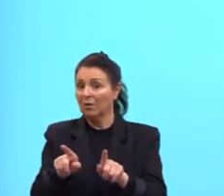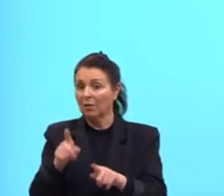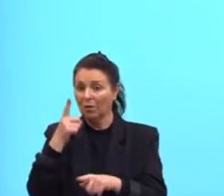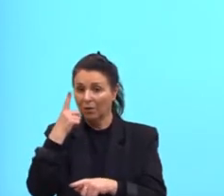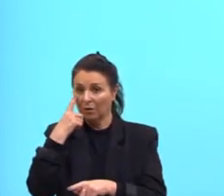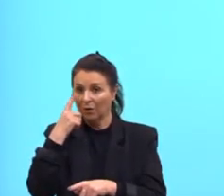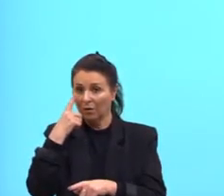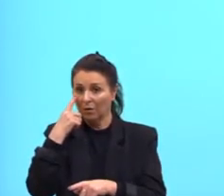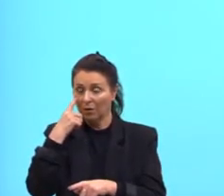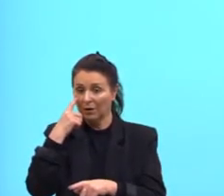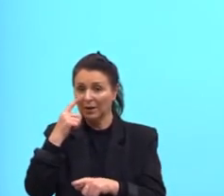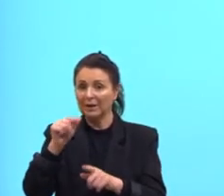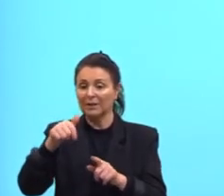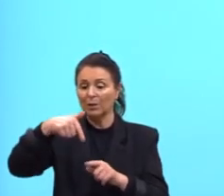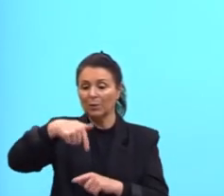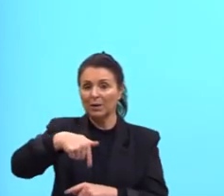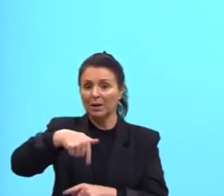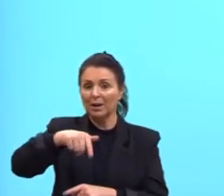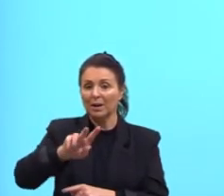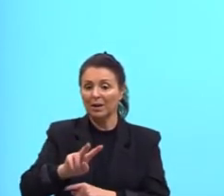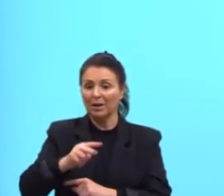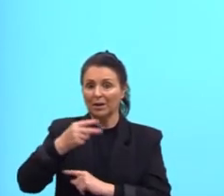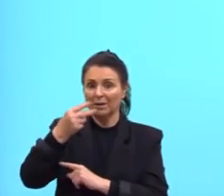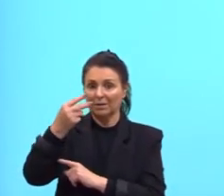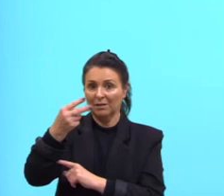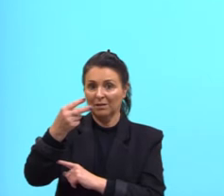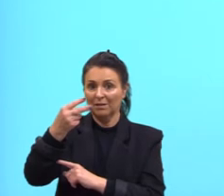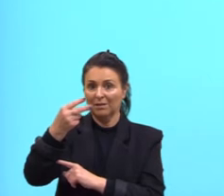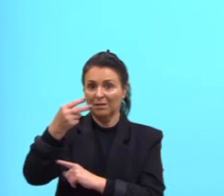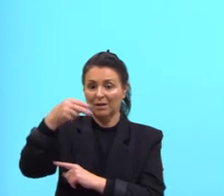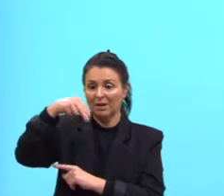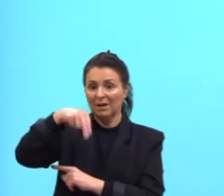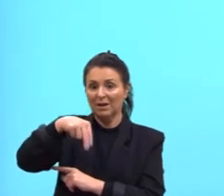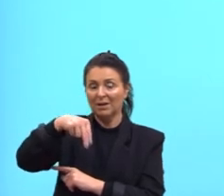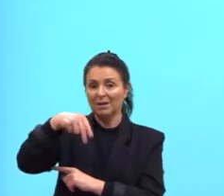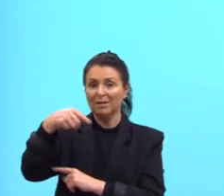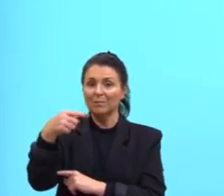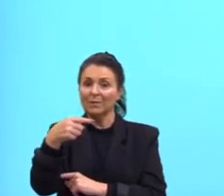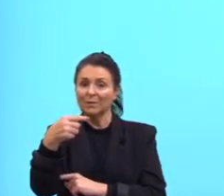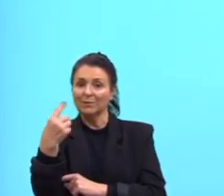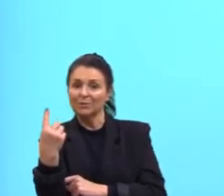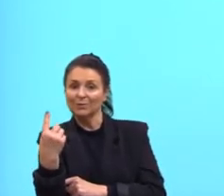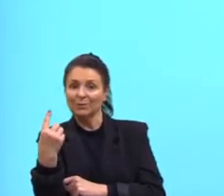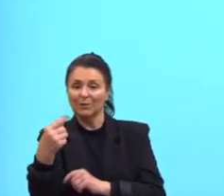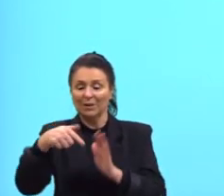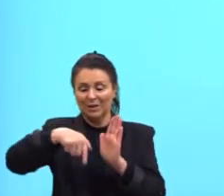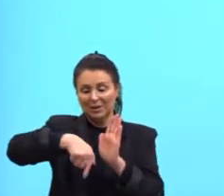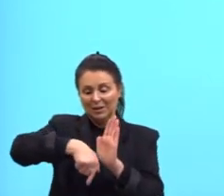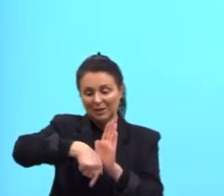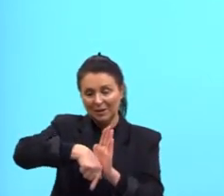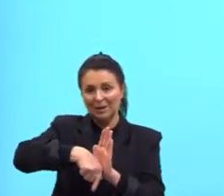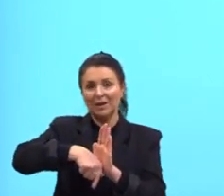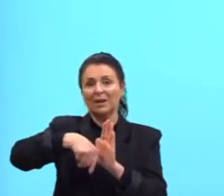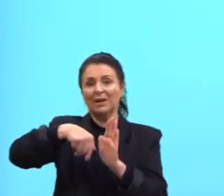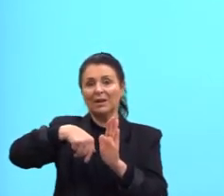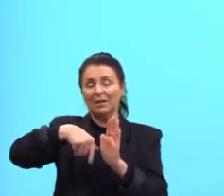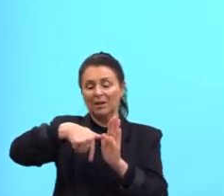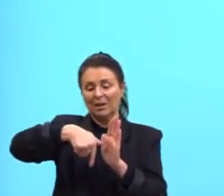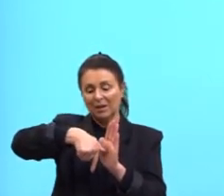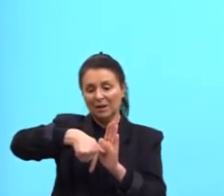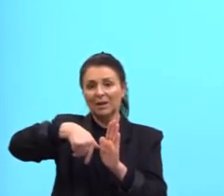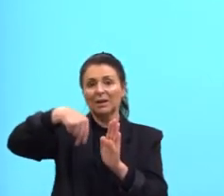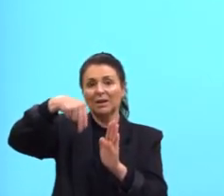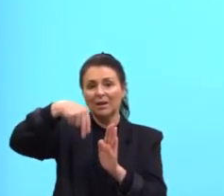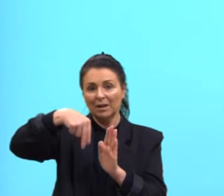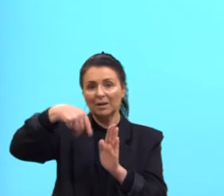notem que nós temos uma potência e no expoente nós temos n - 1 tão a posição o número de